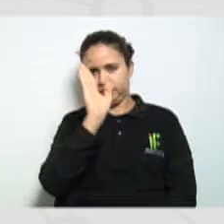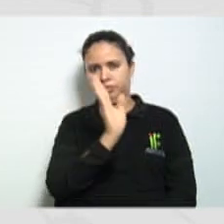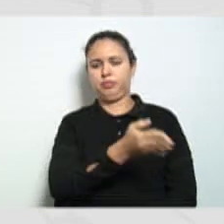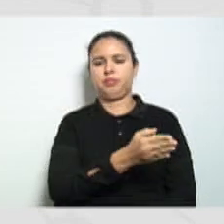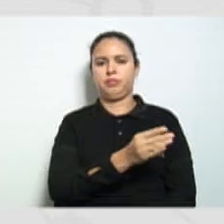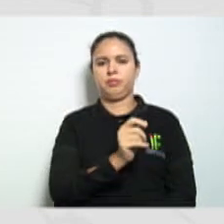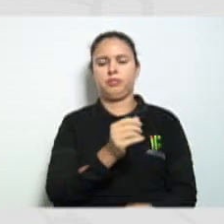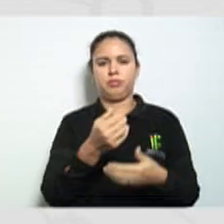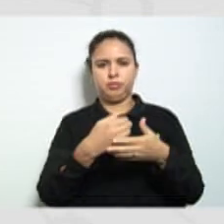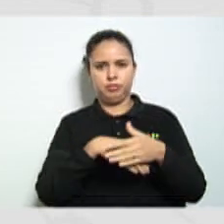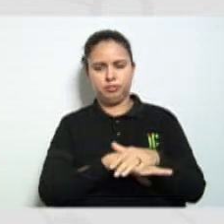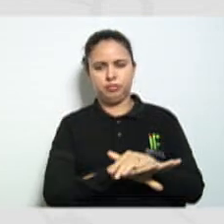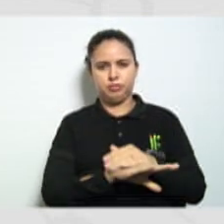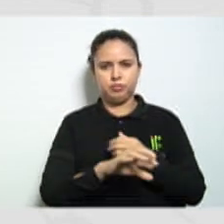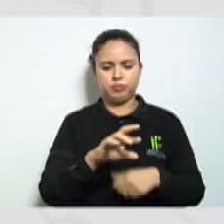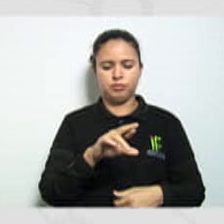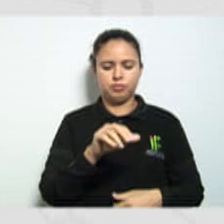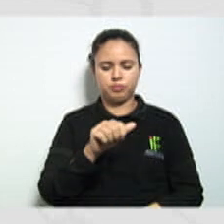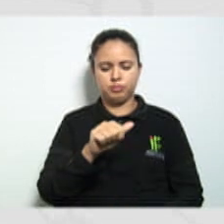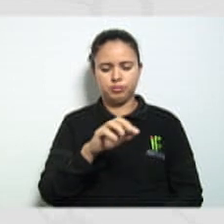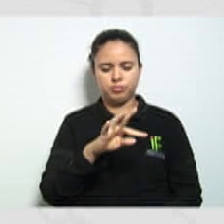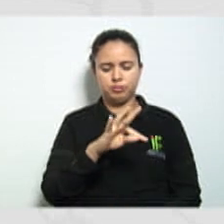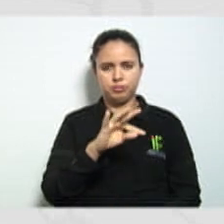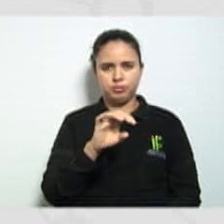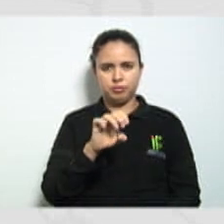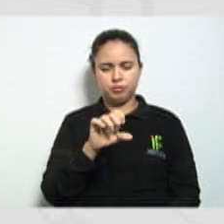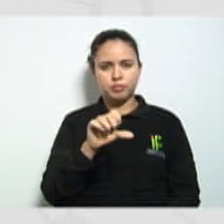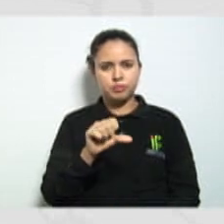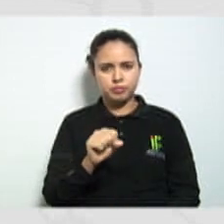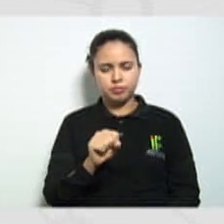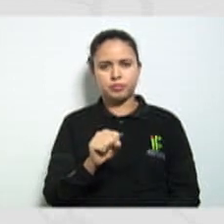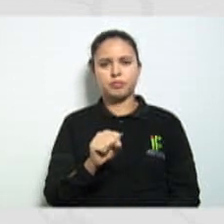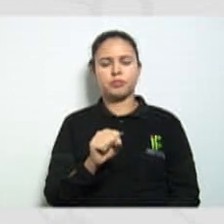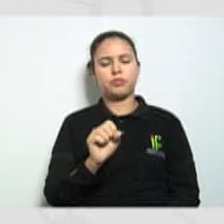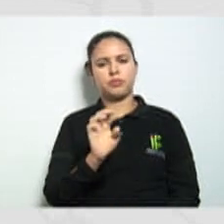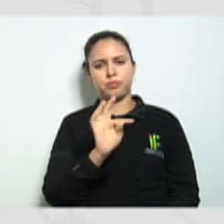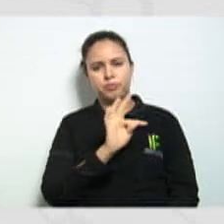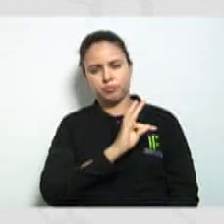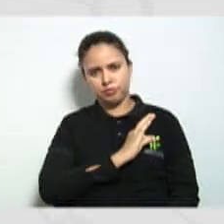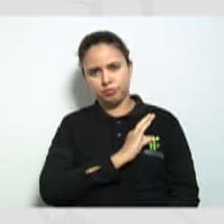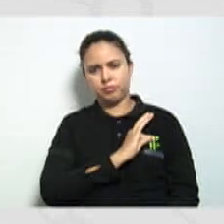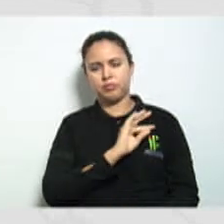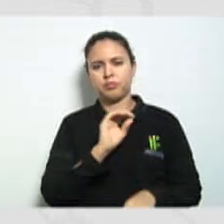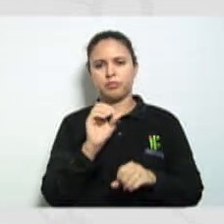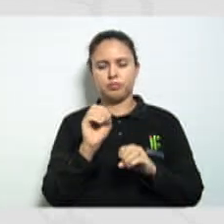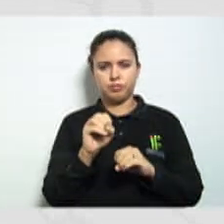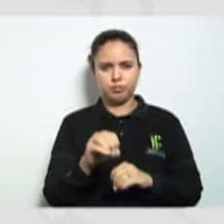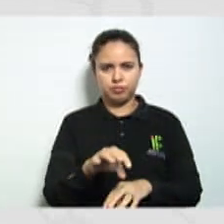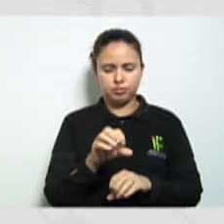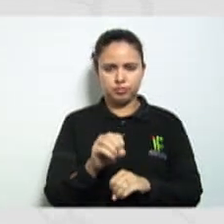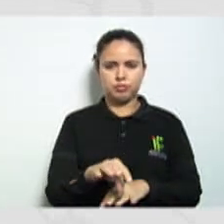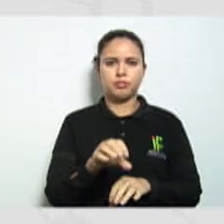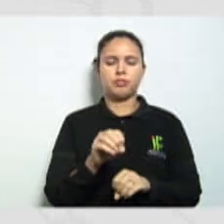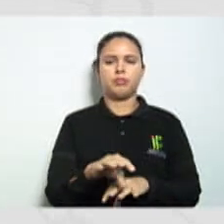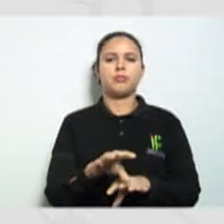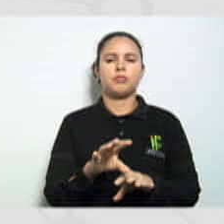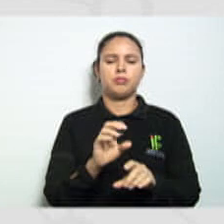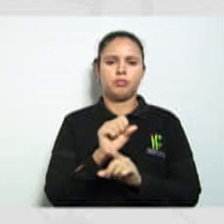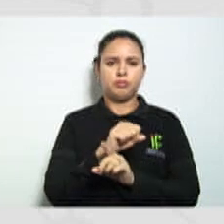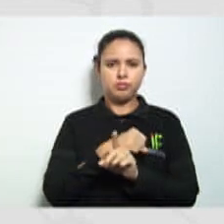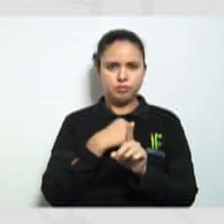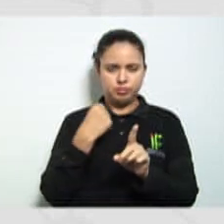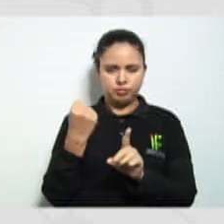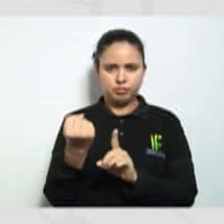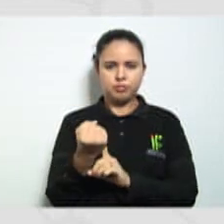para a RATS, Reserva de Assistência Técnica, Educacional e